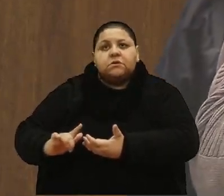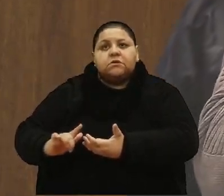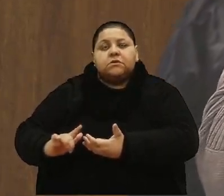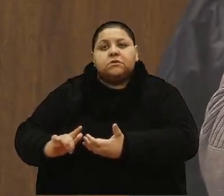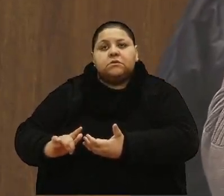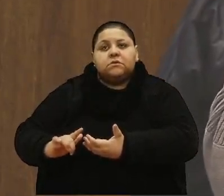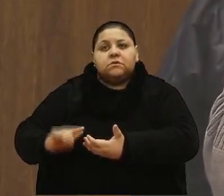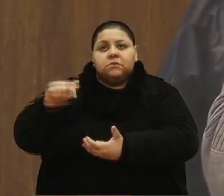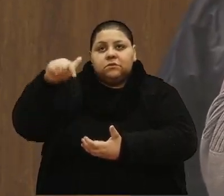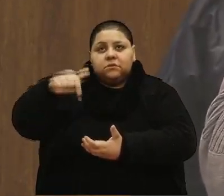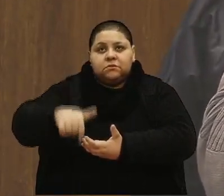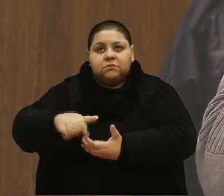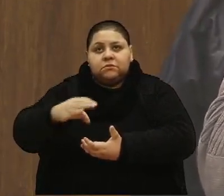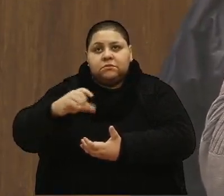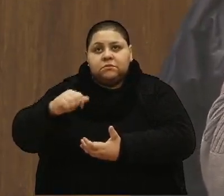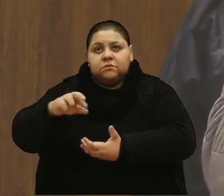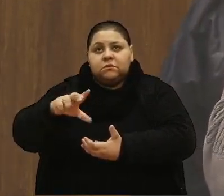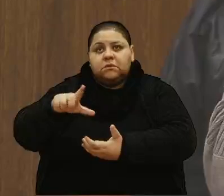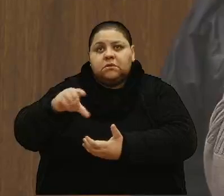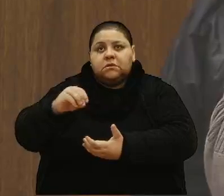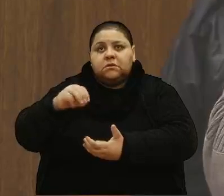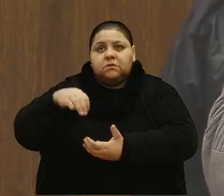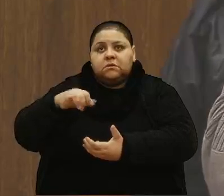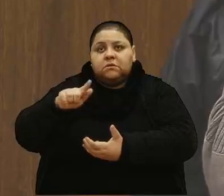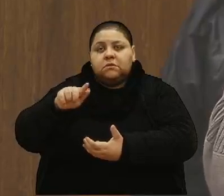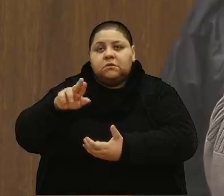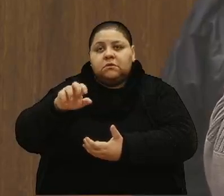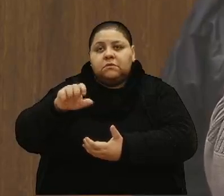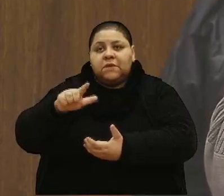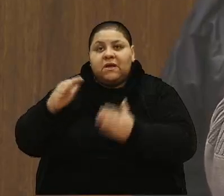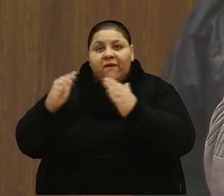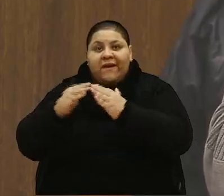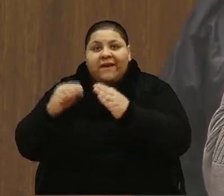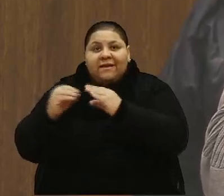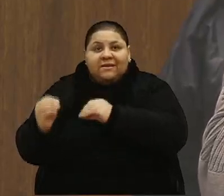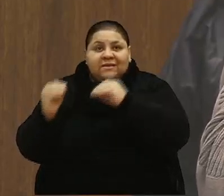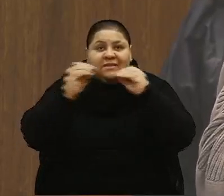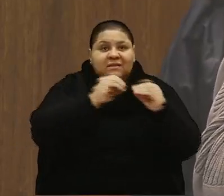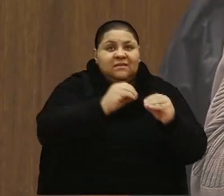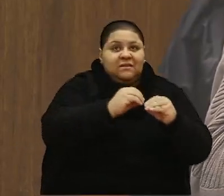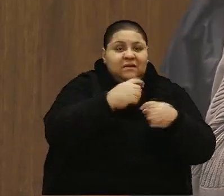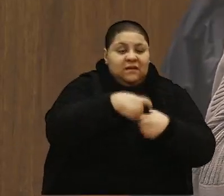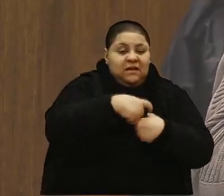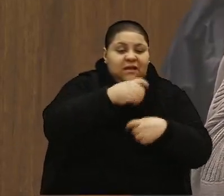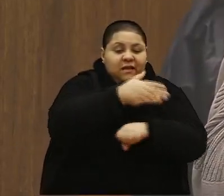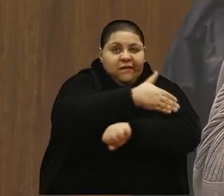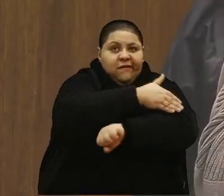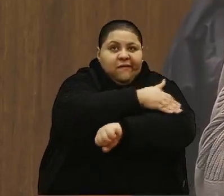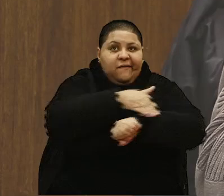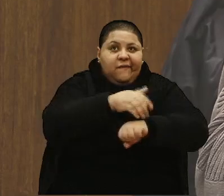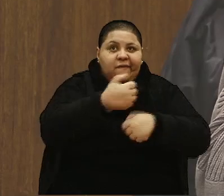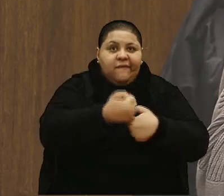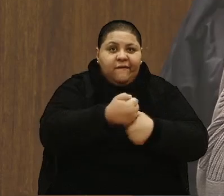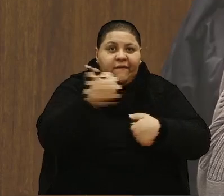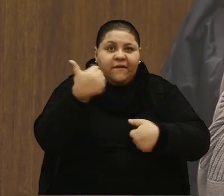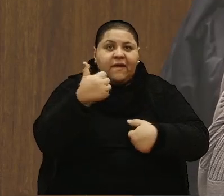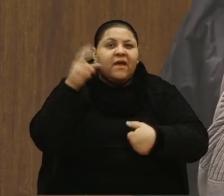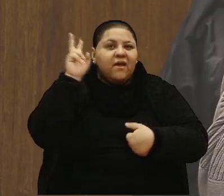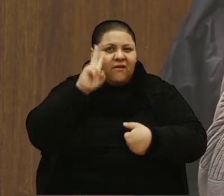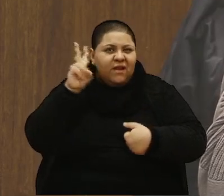a casa Carlos Miguel ali para Garibaldi. Porque eu lembro quando a casa saiu aqui do centro,